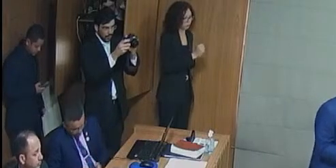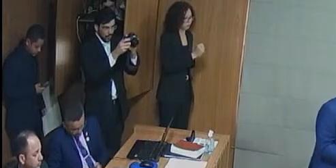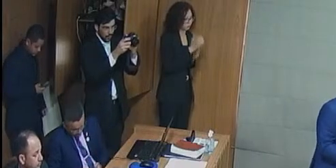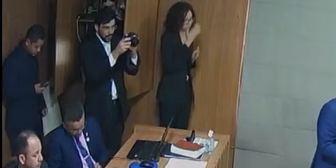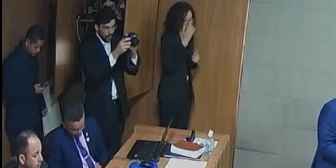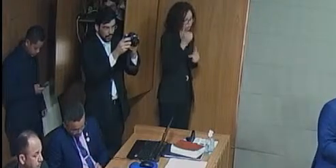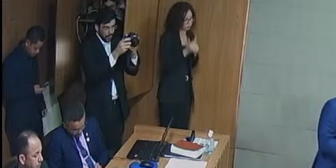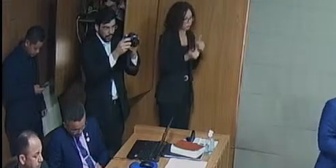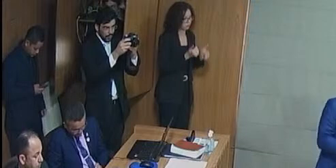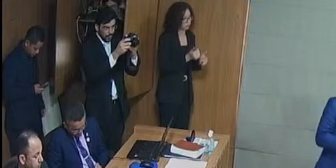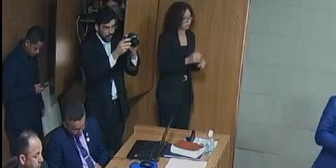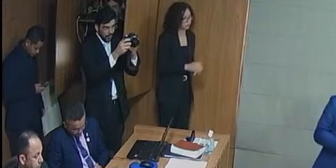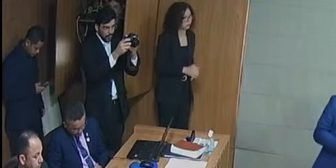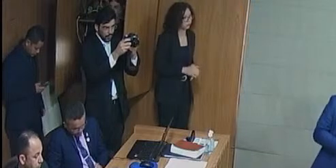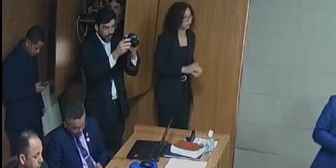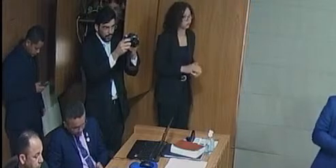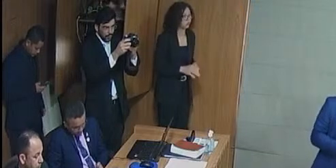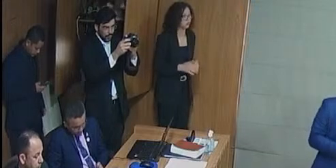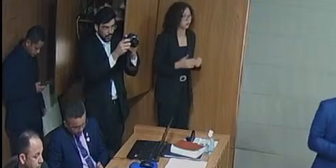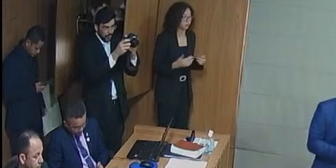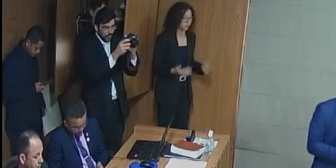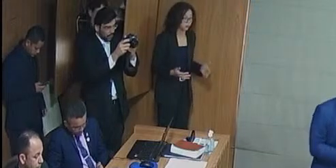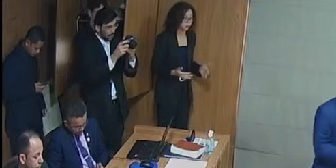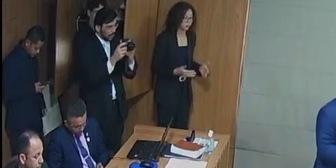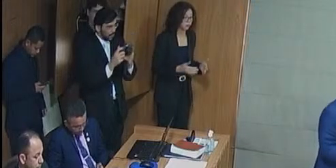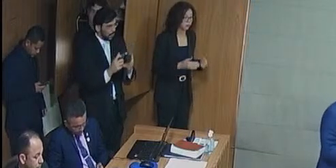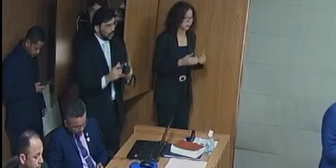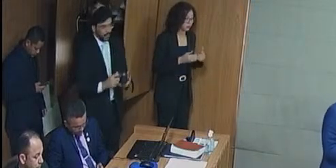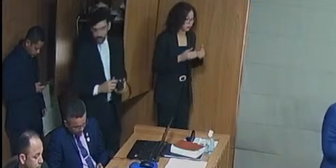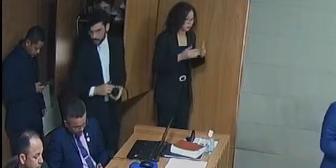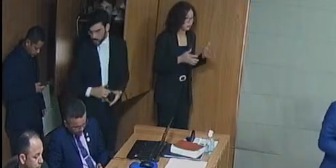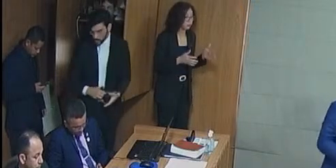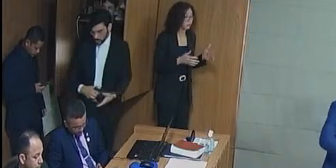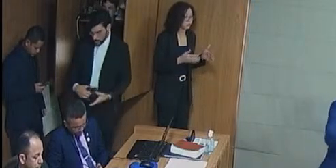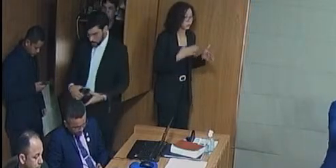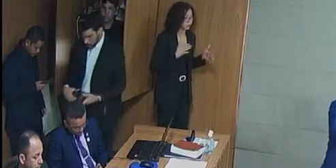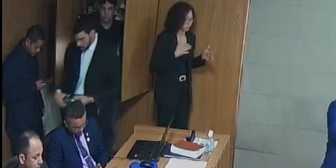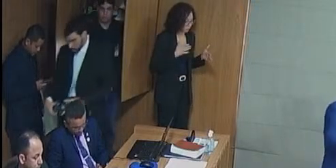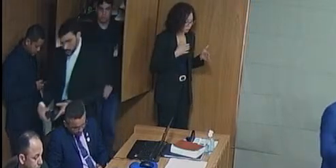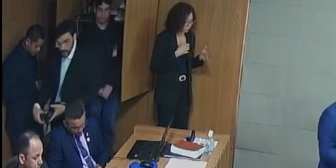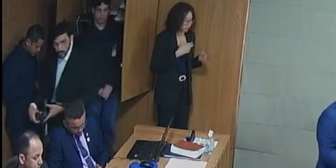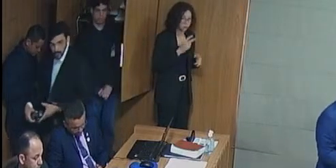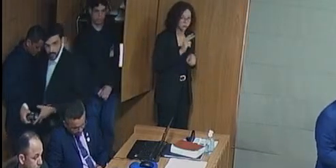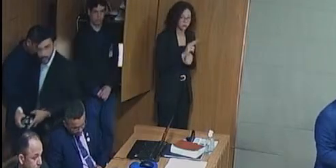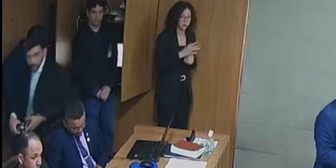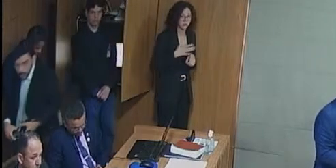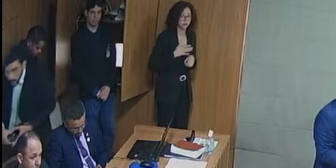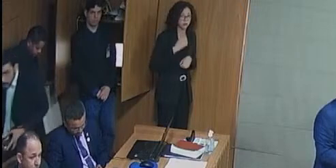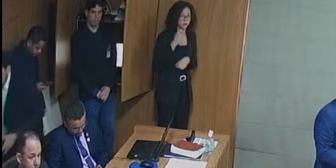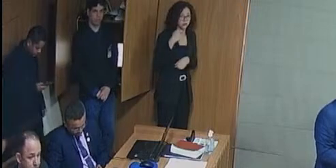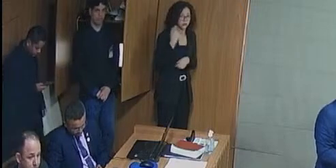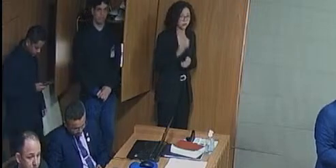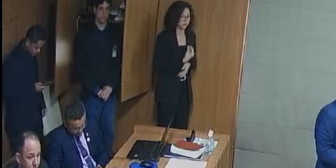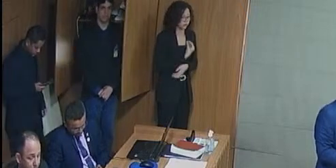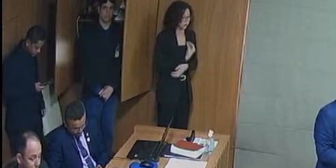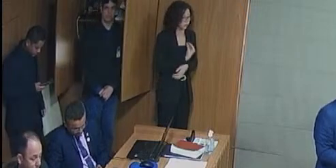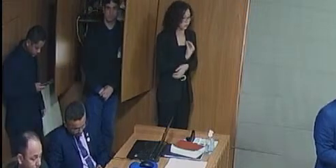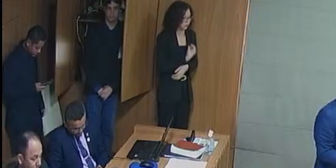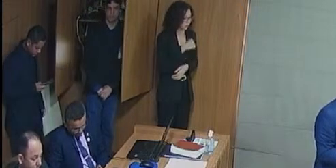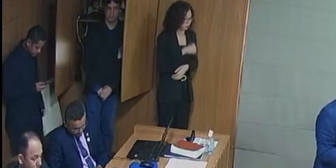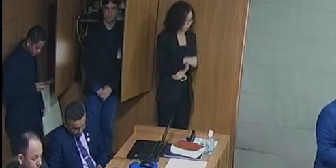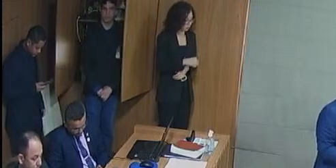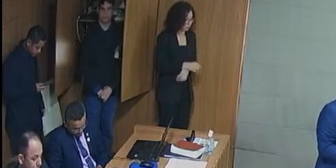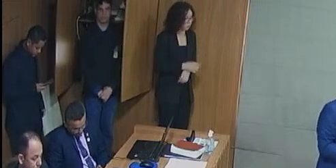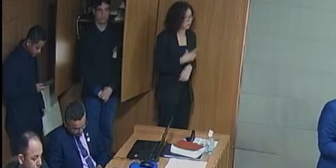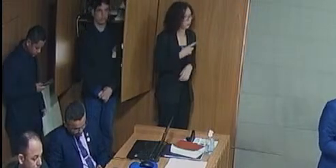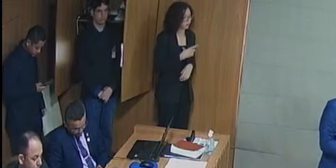pasmem está em aberto senhores encontra-se em aberto a minha defesa meu advogado está aqui está em aberto uma busca e